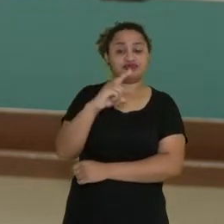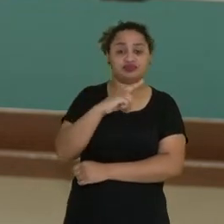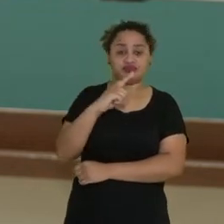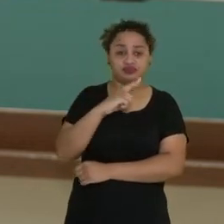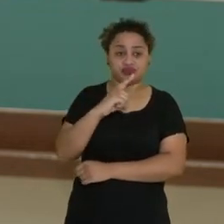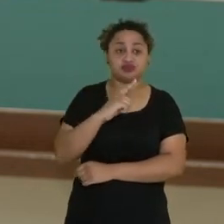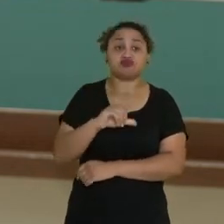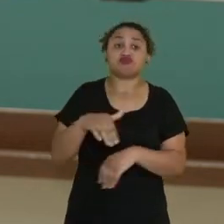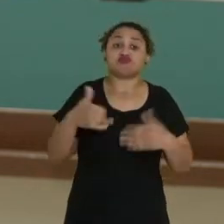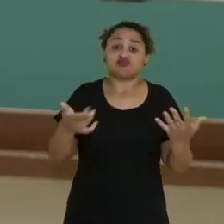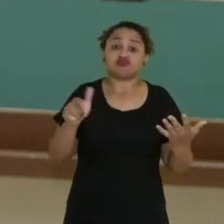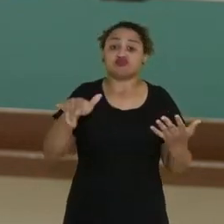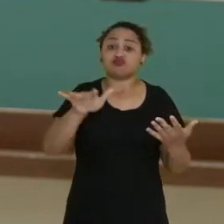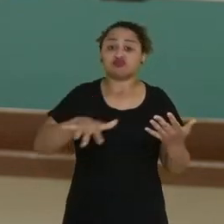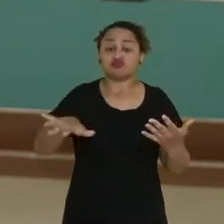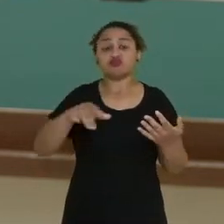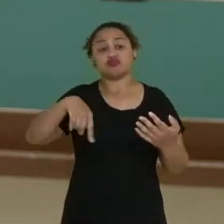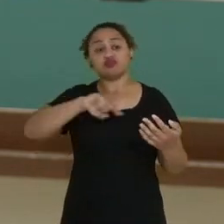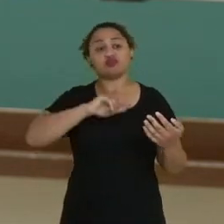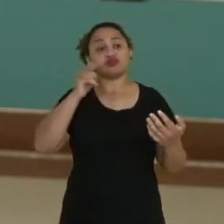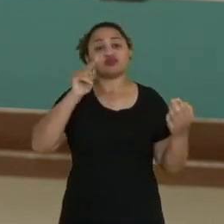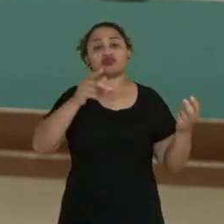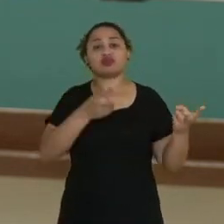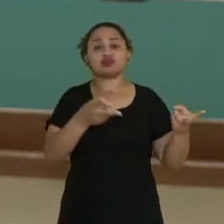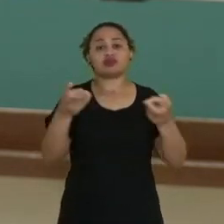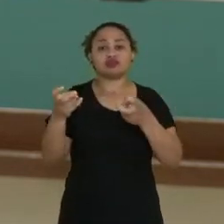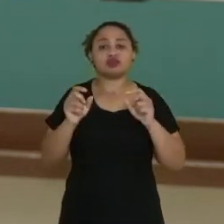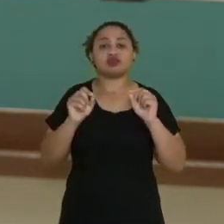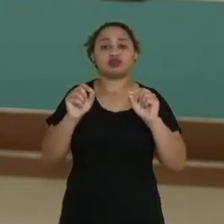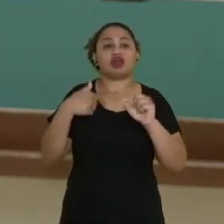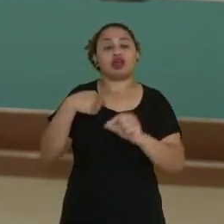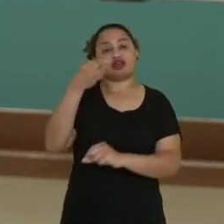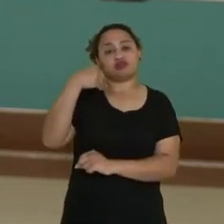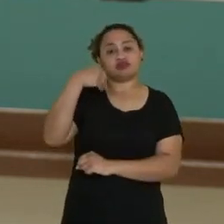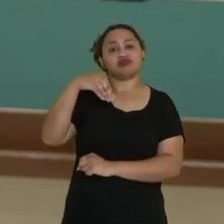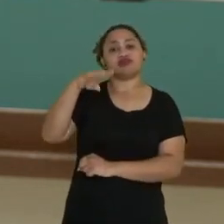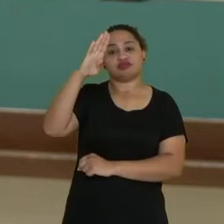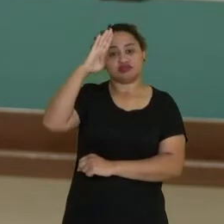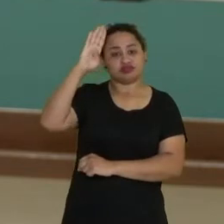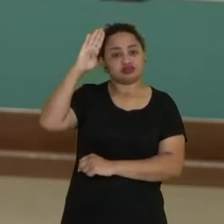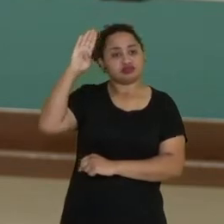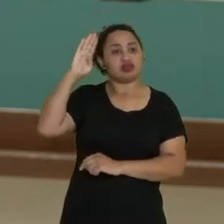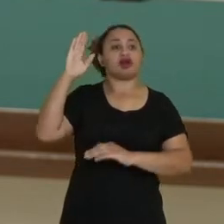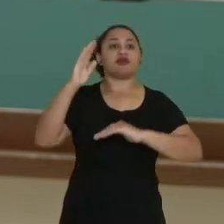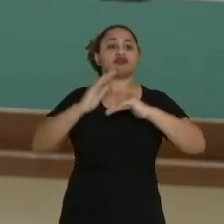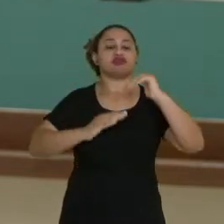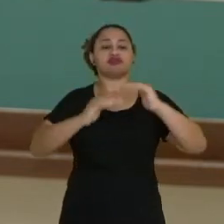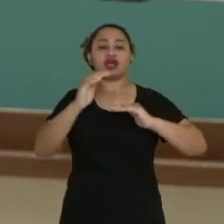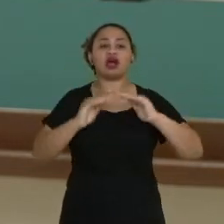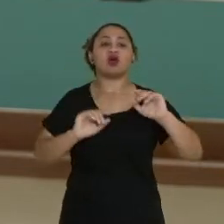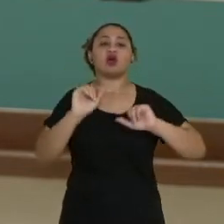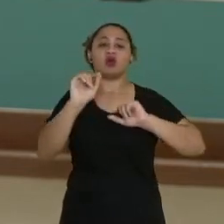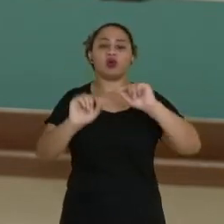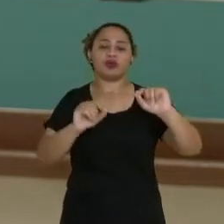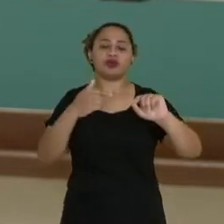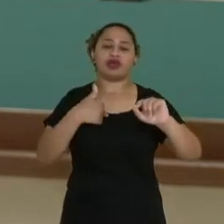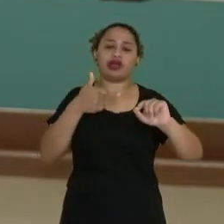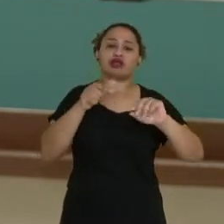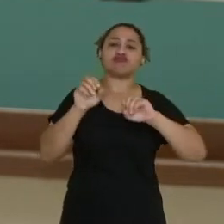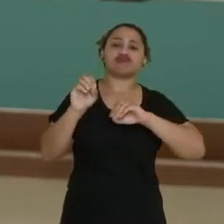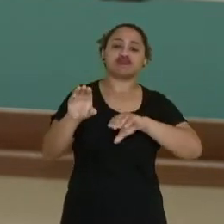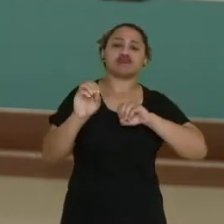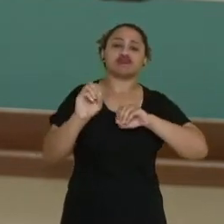No caso aqui, nós percebemos que é uma experiência o quê? Acadêmica. Uma prática textual, ó,